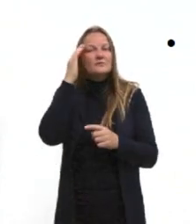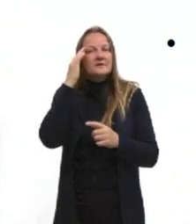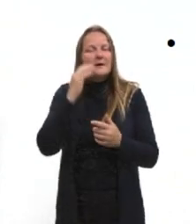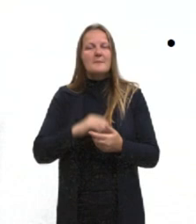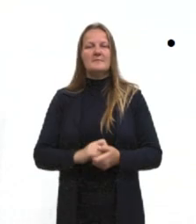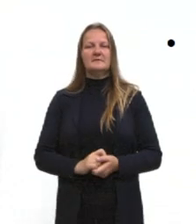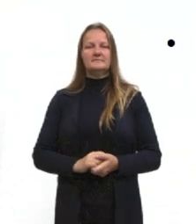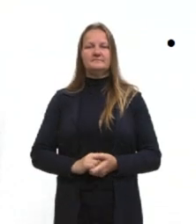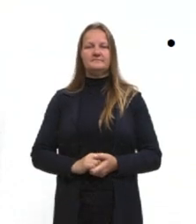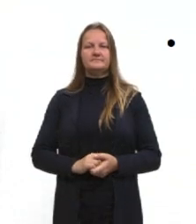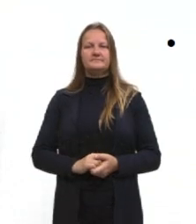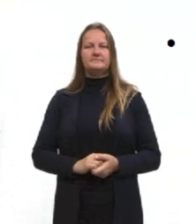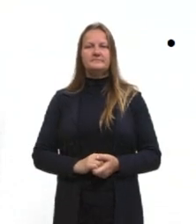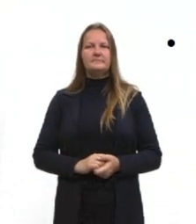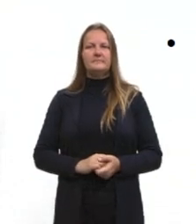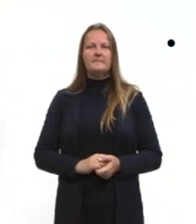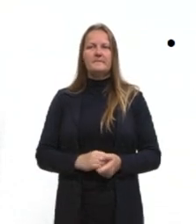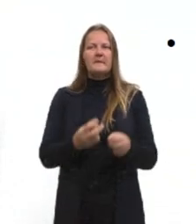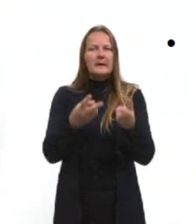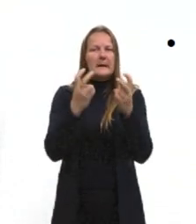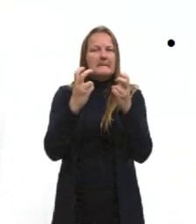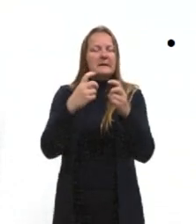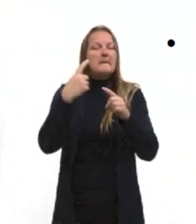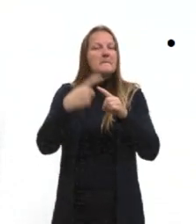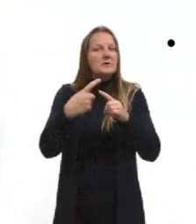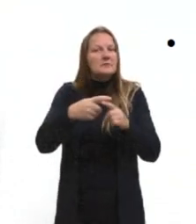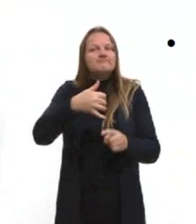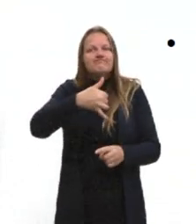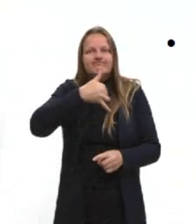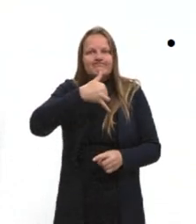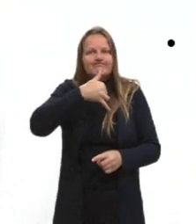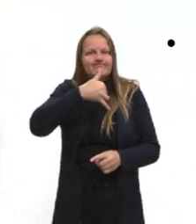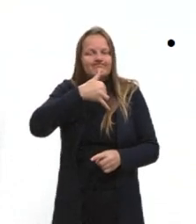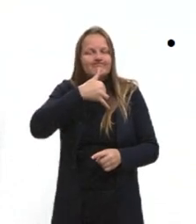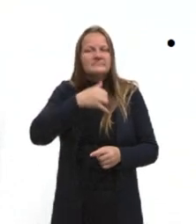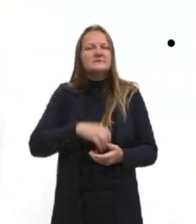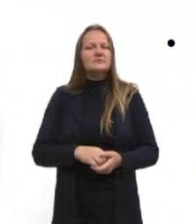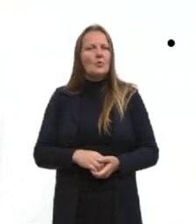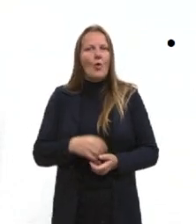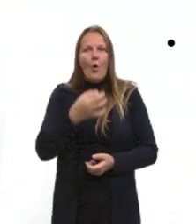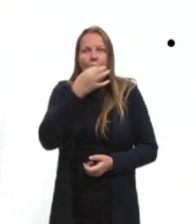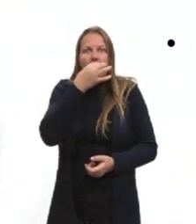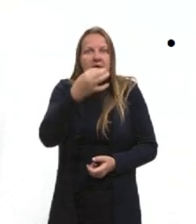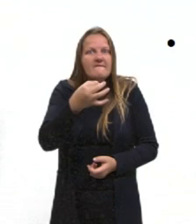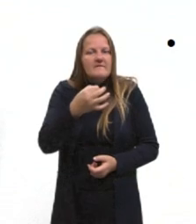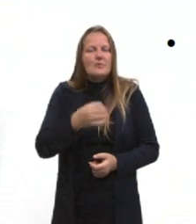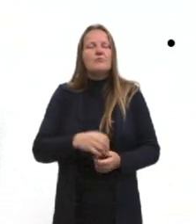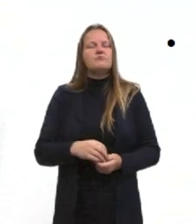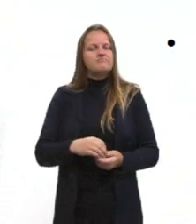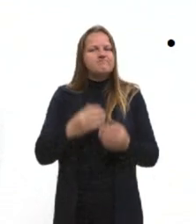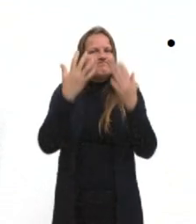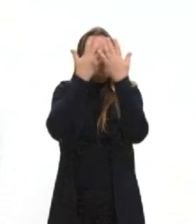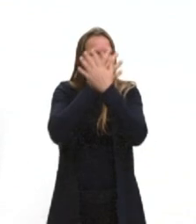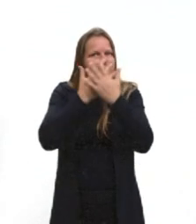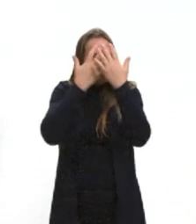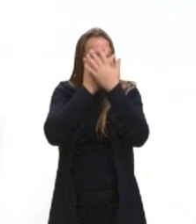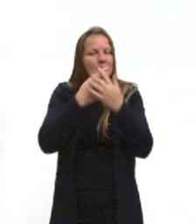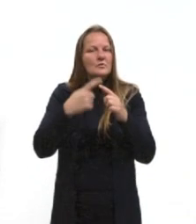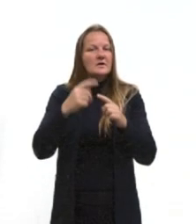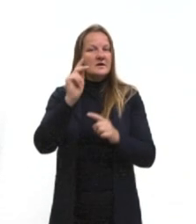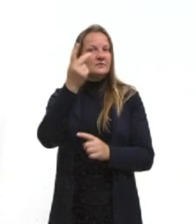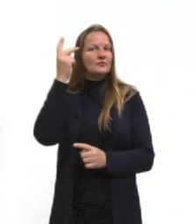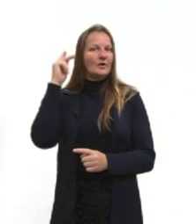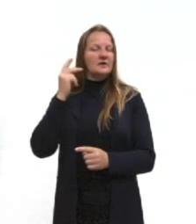né a gente vai mostrar porque que esse foi um período muito nefasto muito Sombrio da nossa história